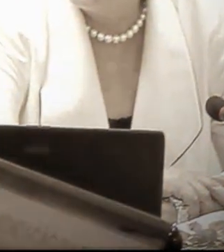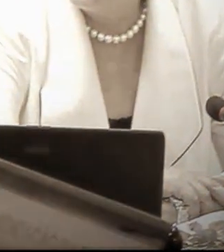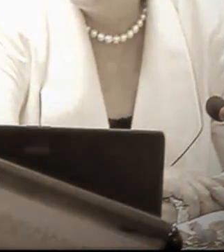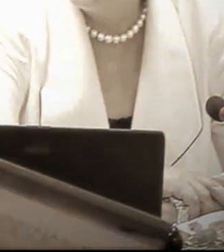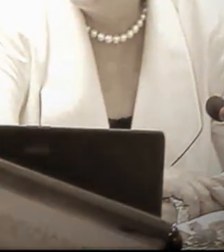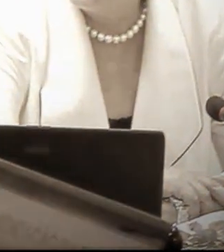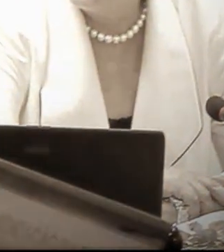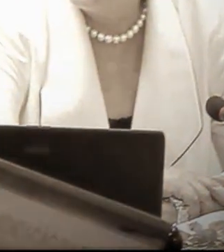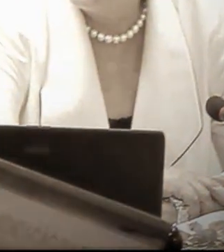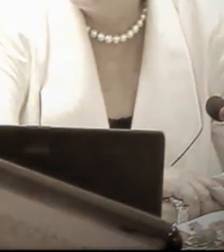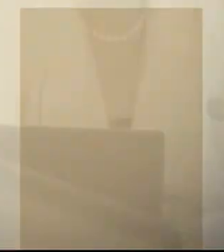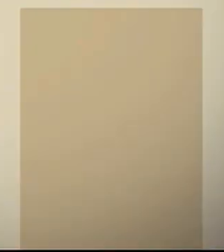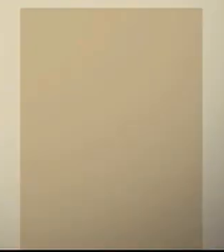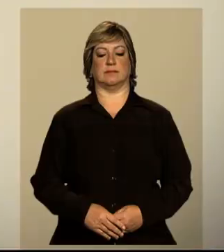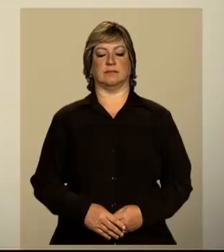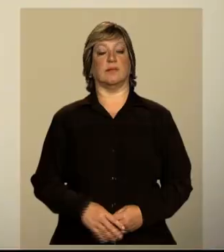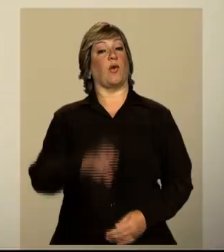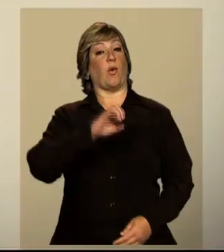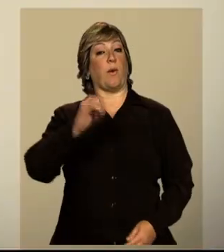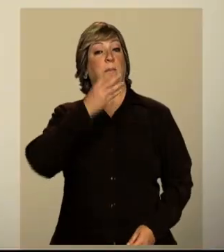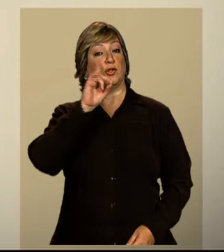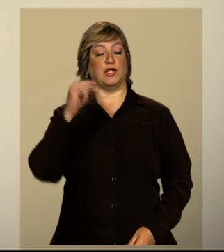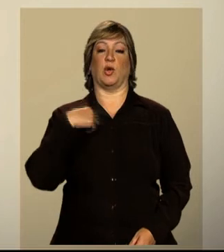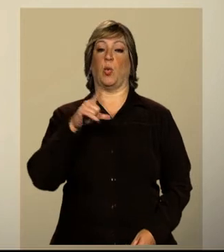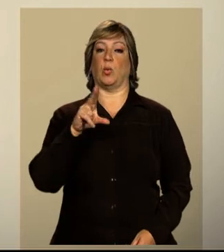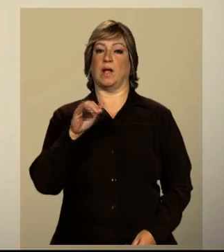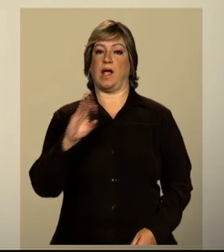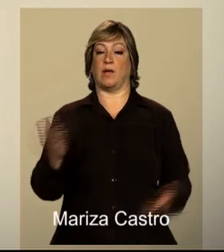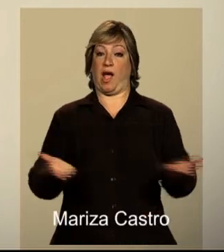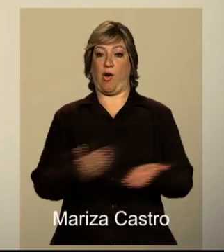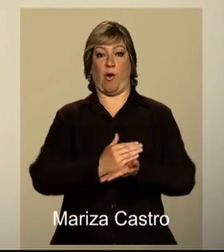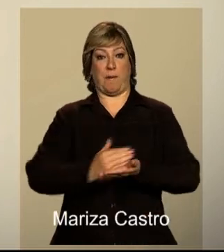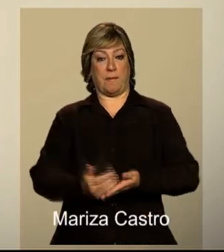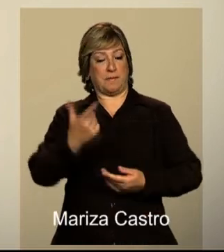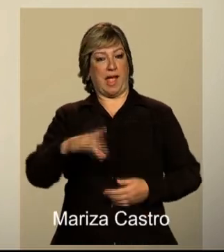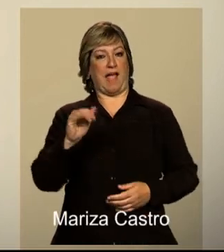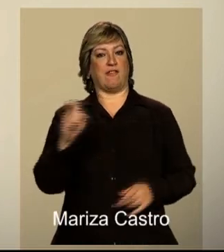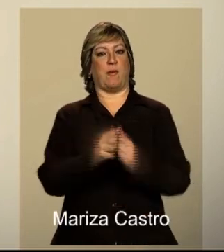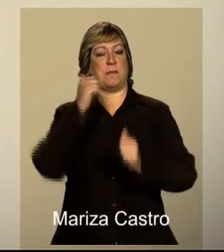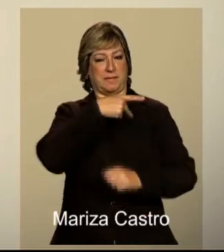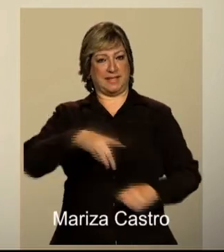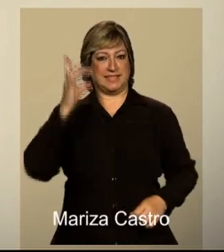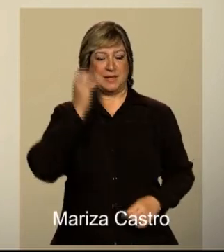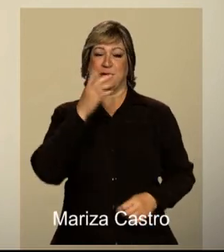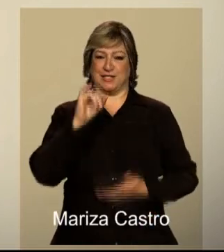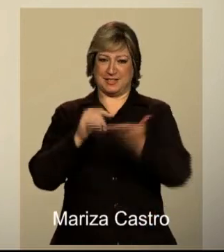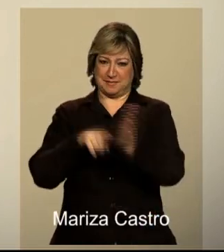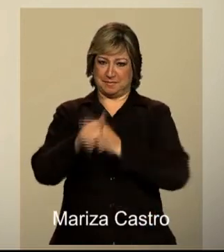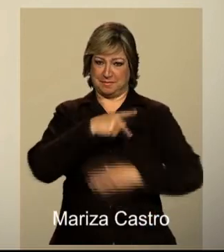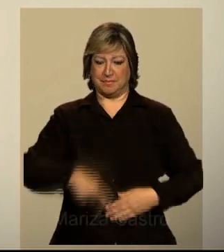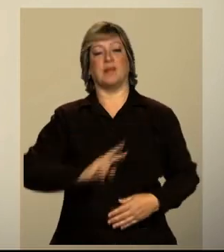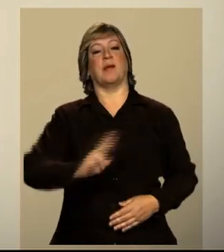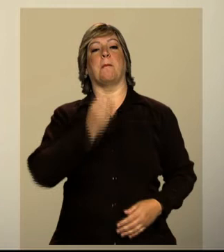café com a Presidenta Olá bom dia eu sou Luciano Seixas e começa agora mais um café com a presidenta Dilma Bom